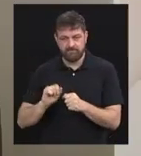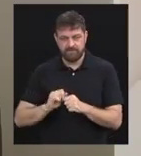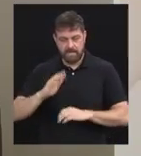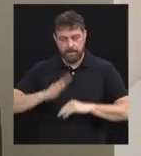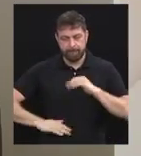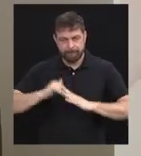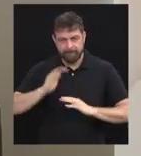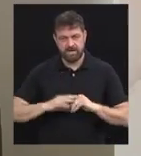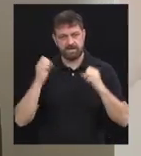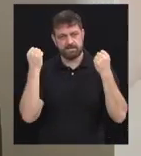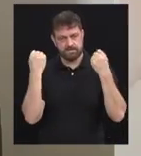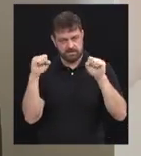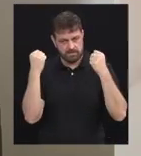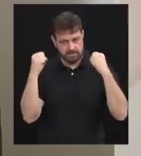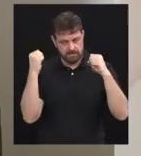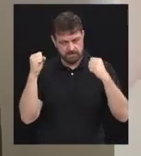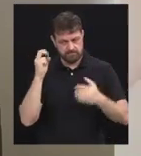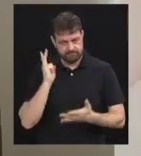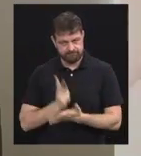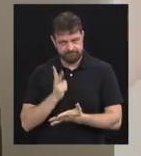atividade física regular,